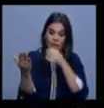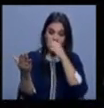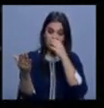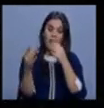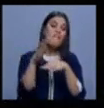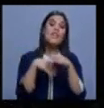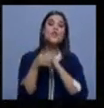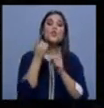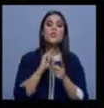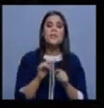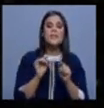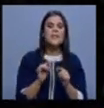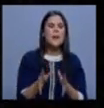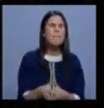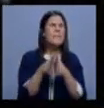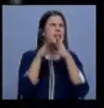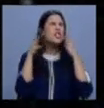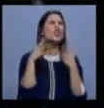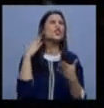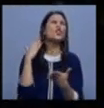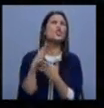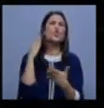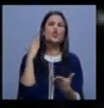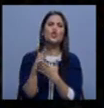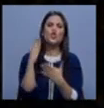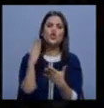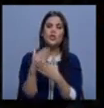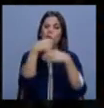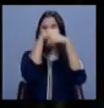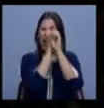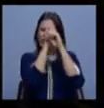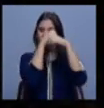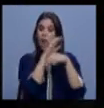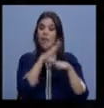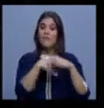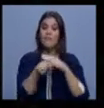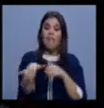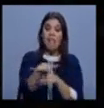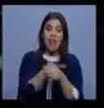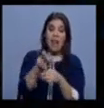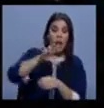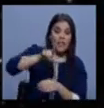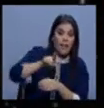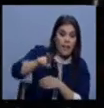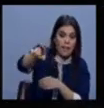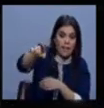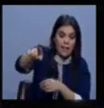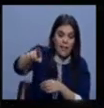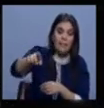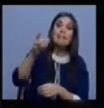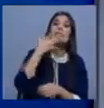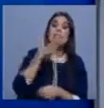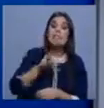que é considerado o maior estudo espectroscópico feito naquela região e que